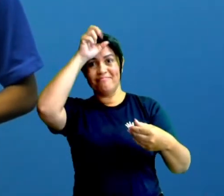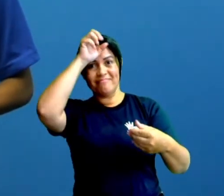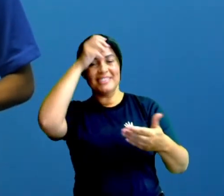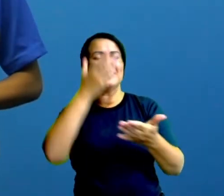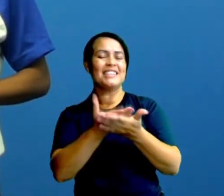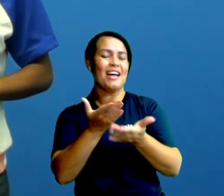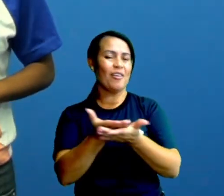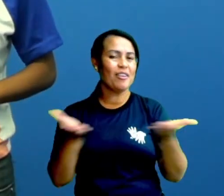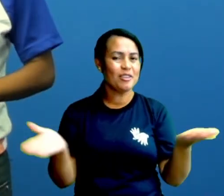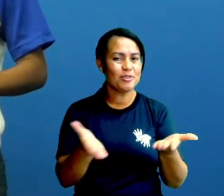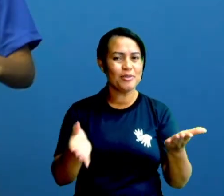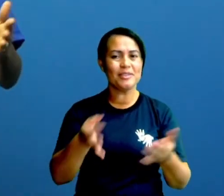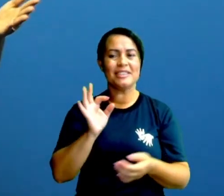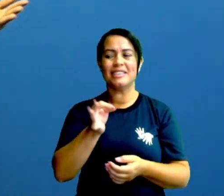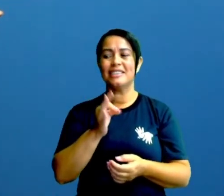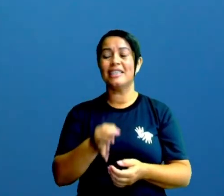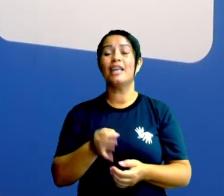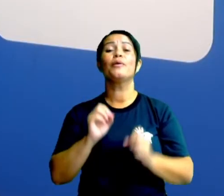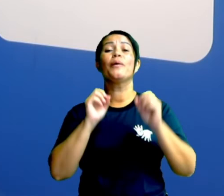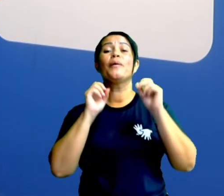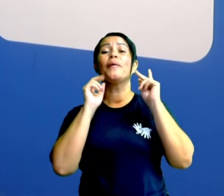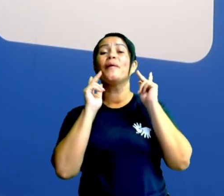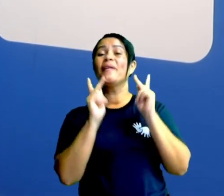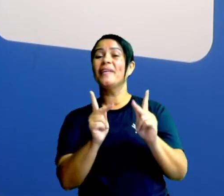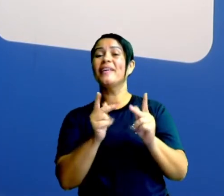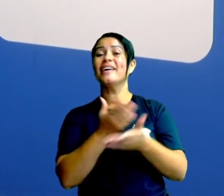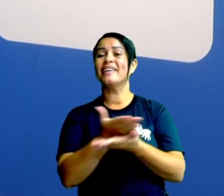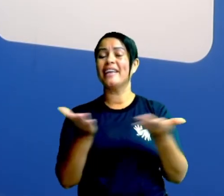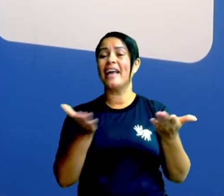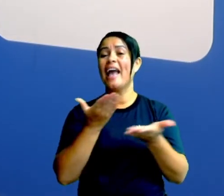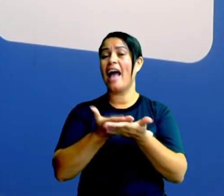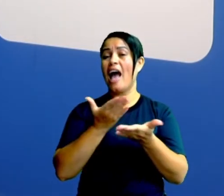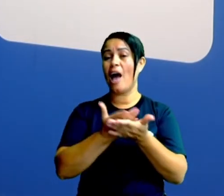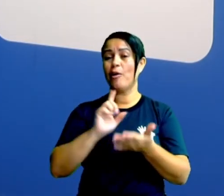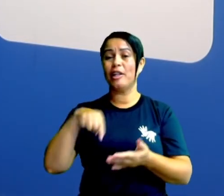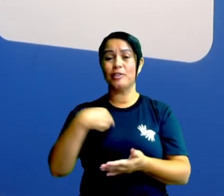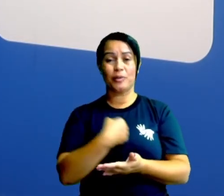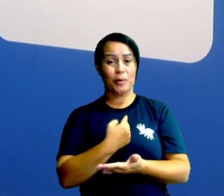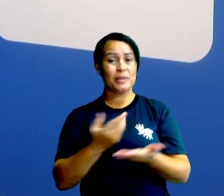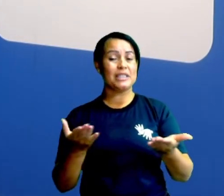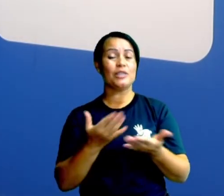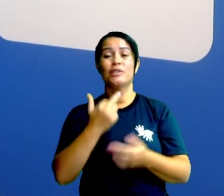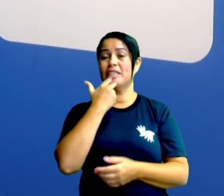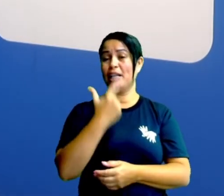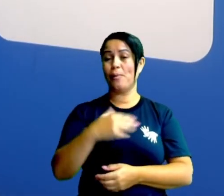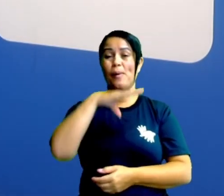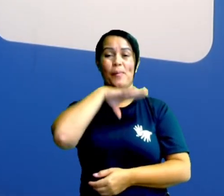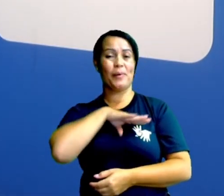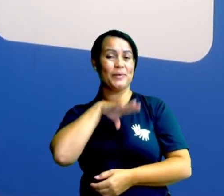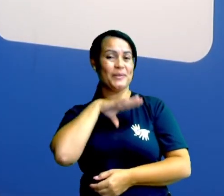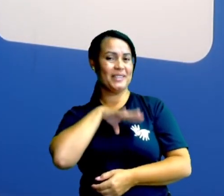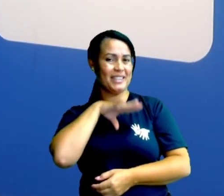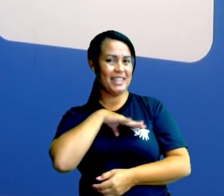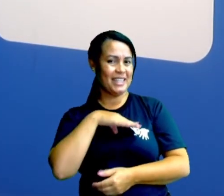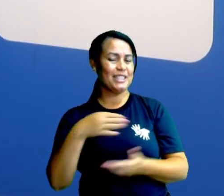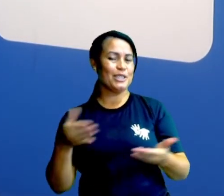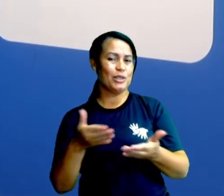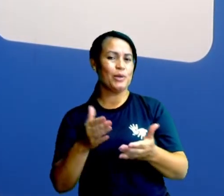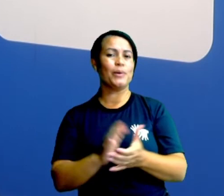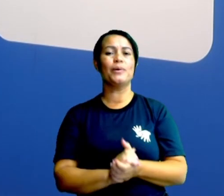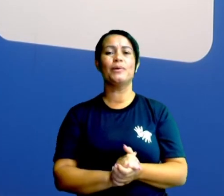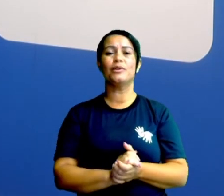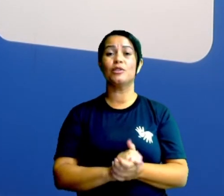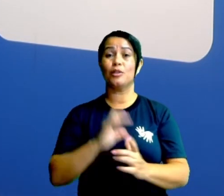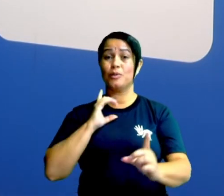aprenderam na aula de hoje ok pessoal Essa foi a nossa aula de língua portuguesa de